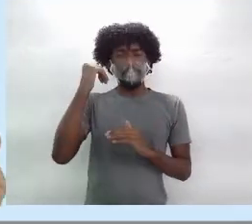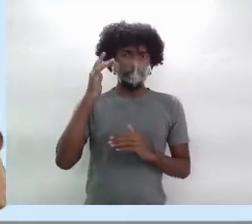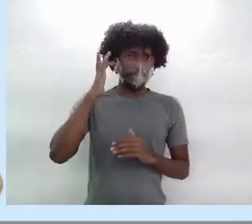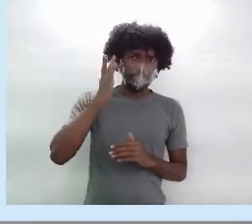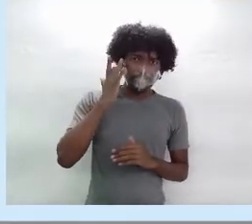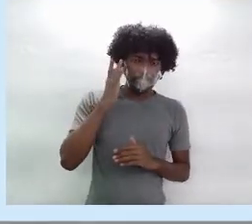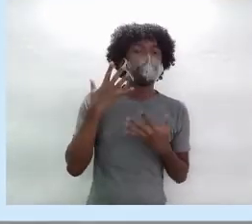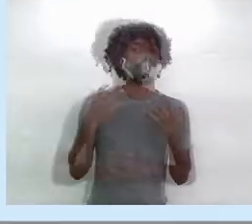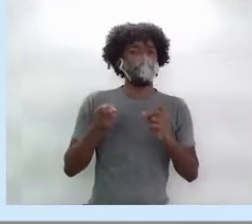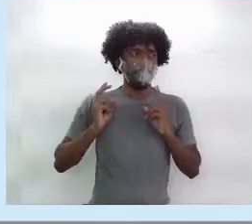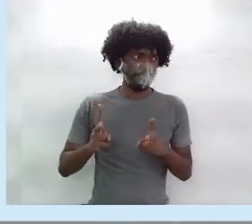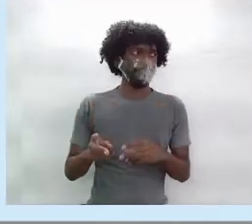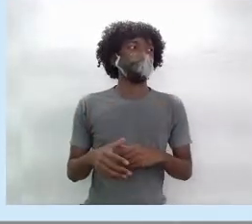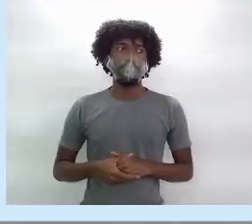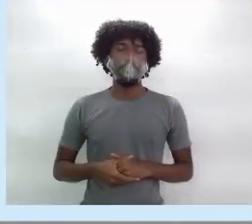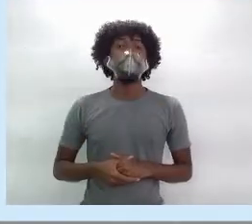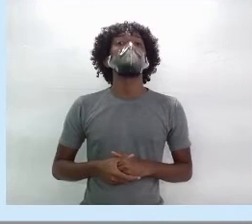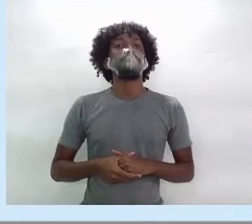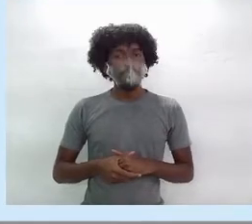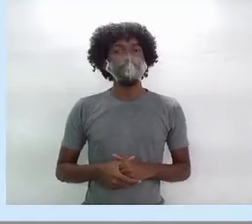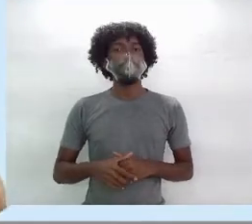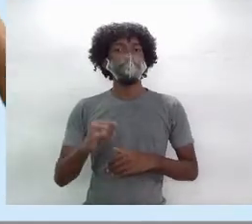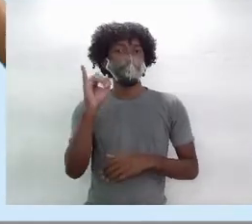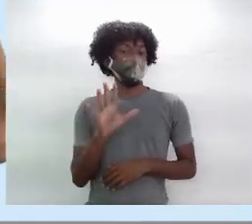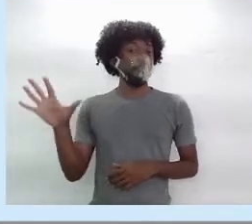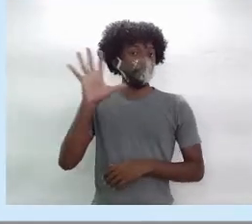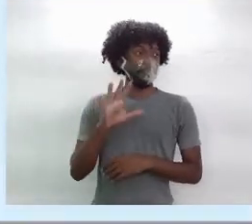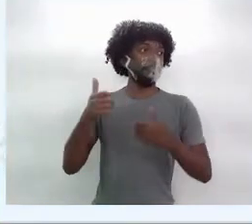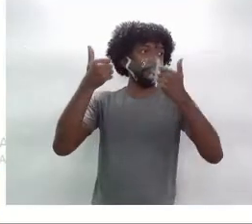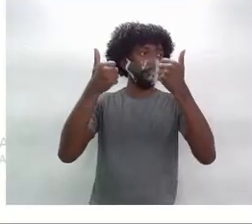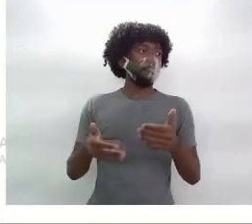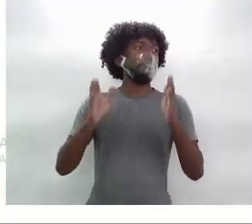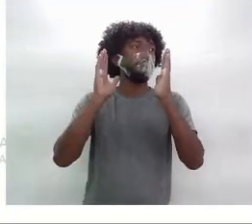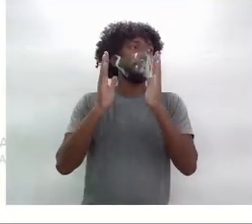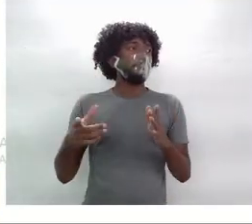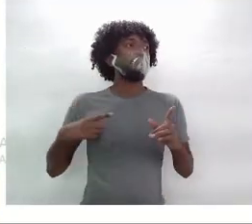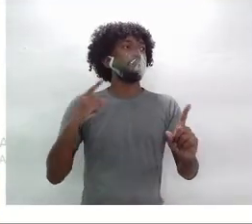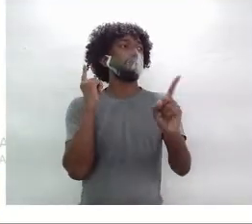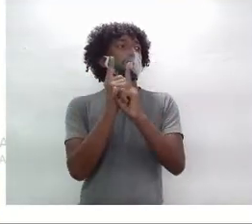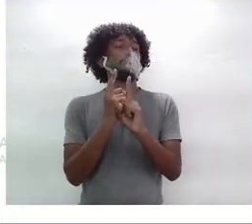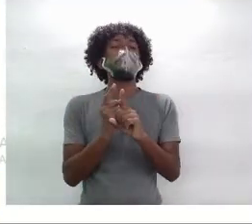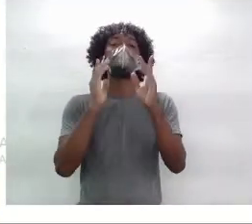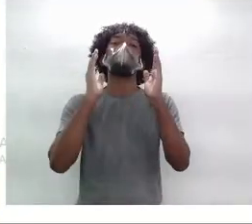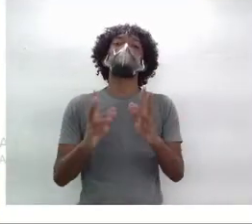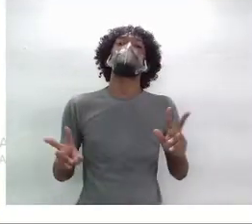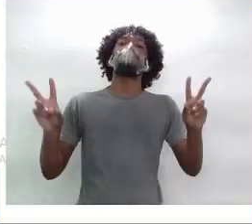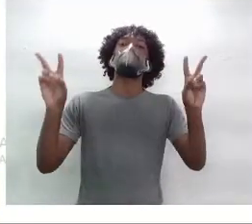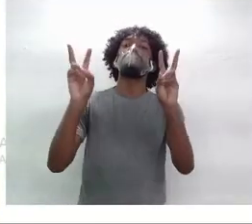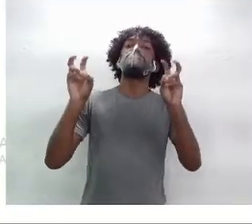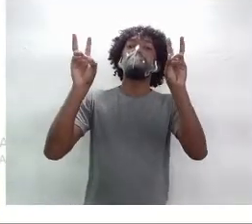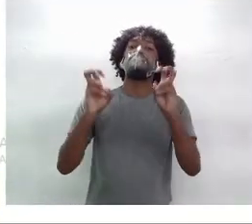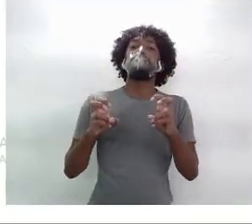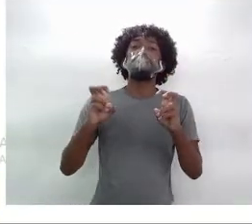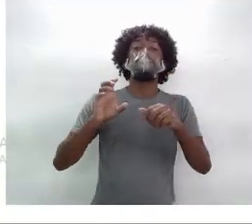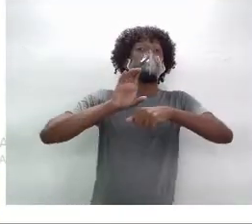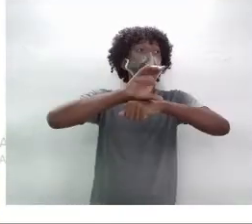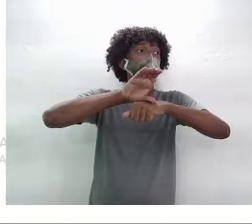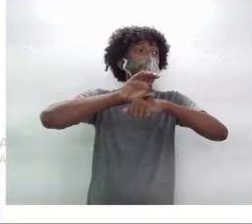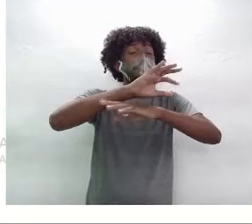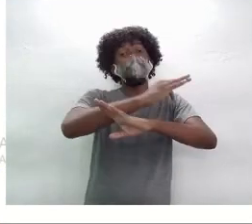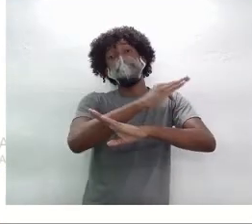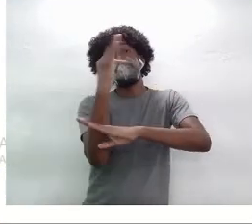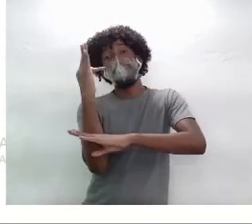outro. Vamos adiante. Como há na tela, nós tivemos um encontro que foi justamente sobre a Constituição